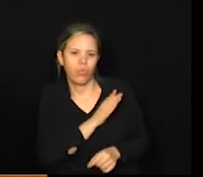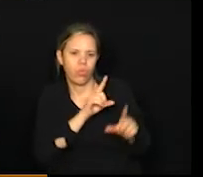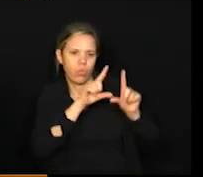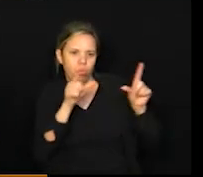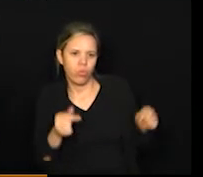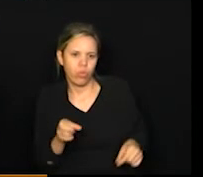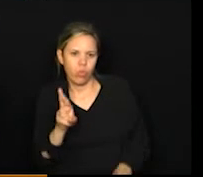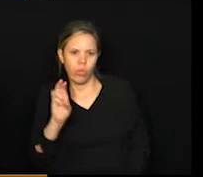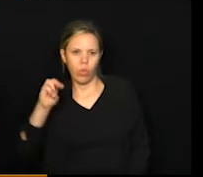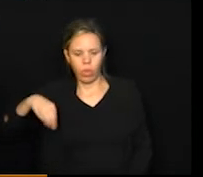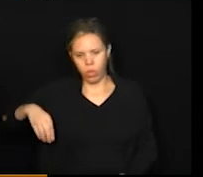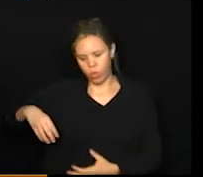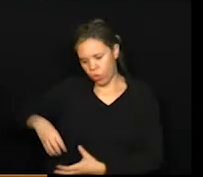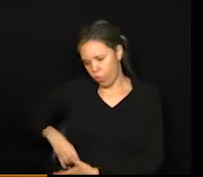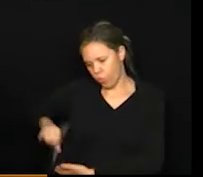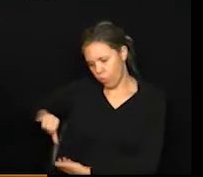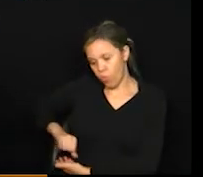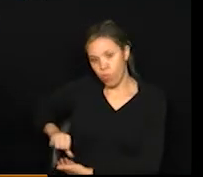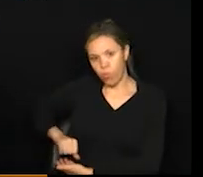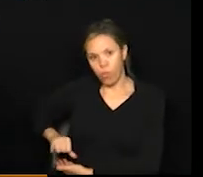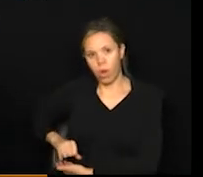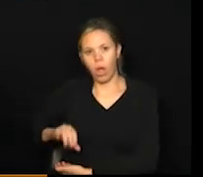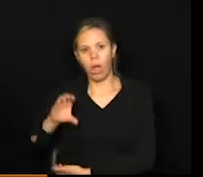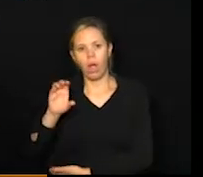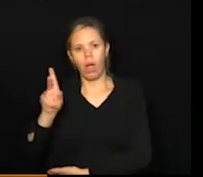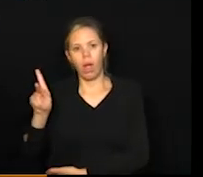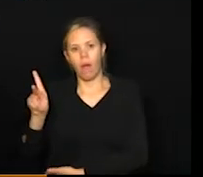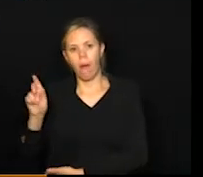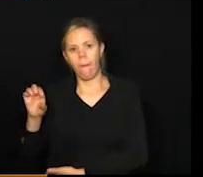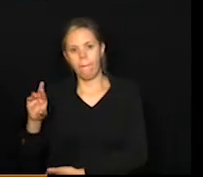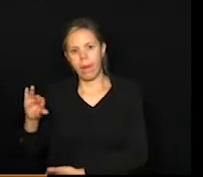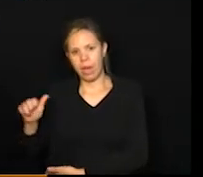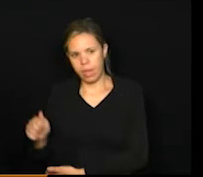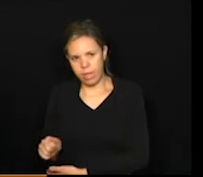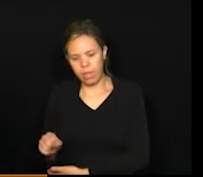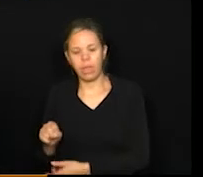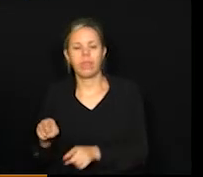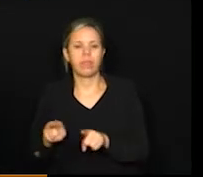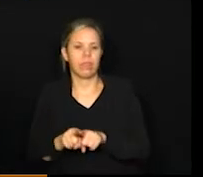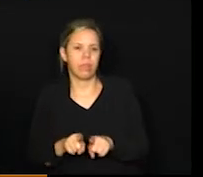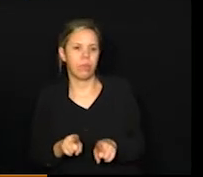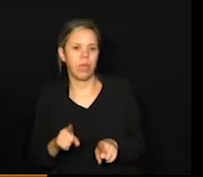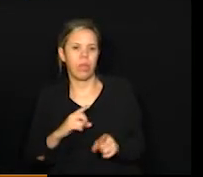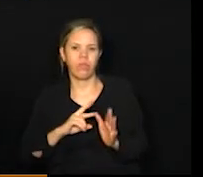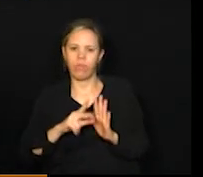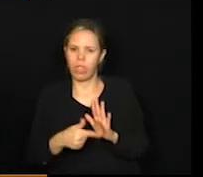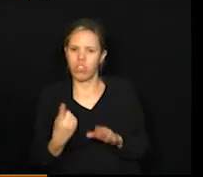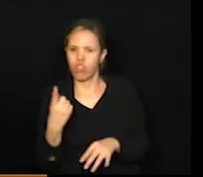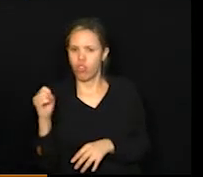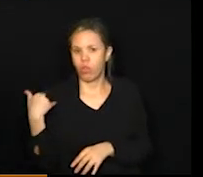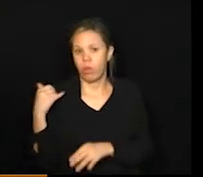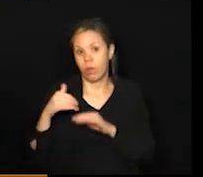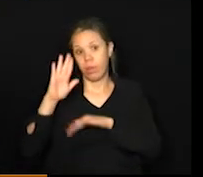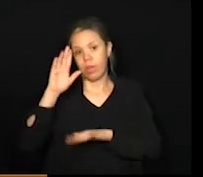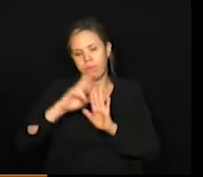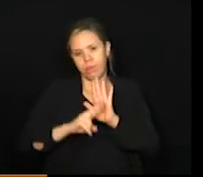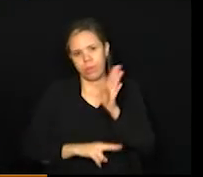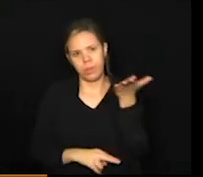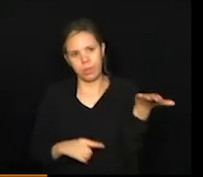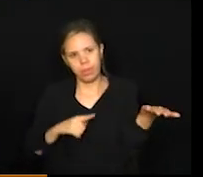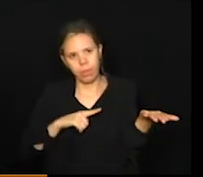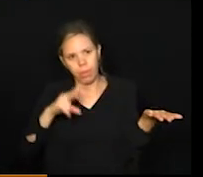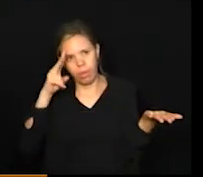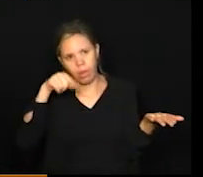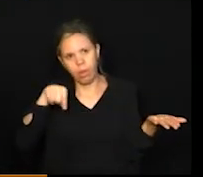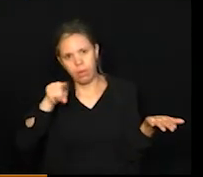rim, fígado ou pâncreas com 18 anos ou mais. E aí tem todos os critérios. Lembrando que